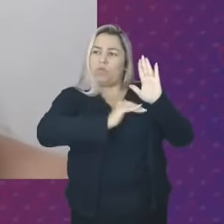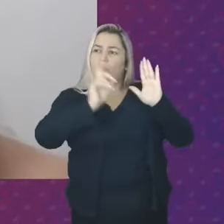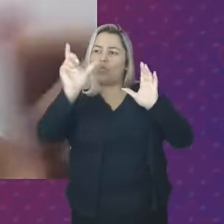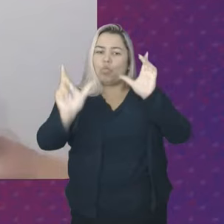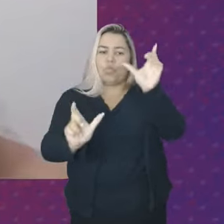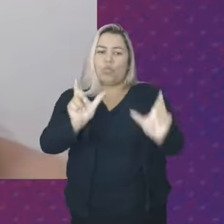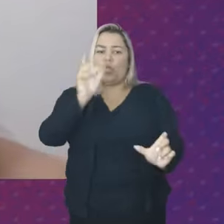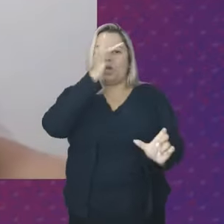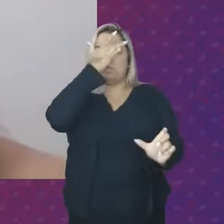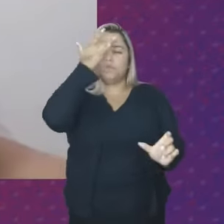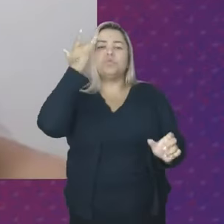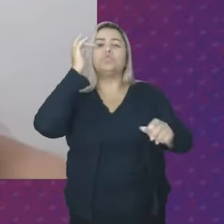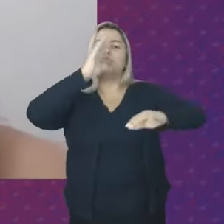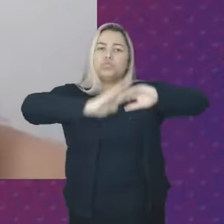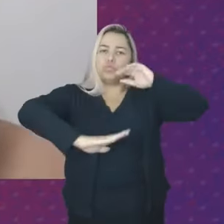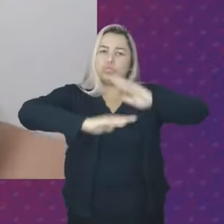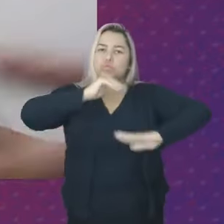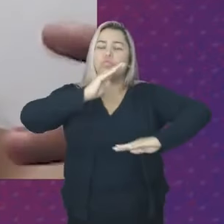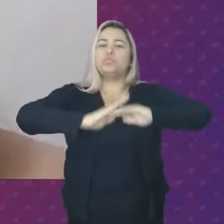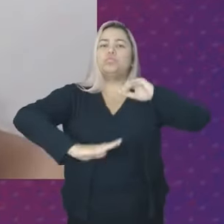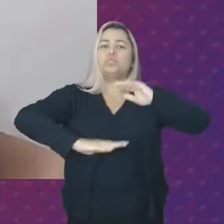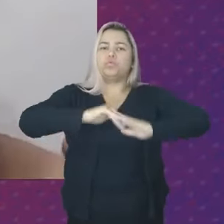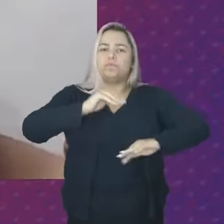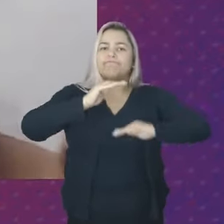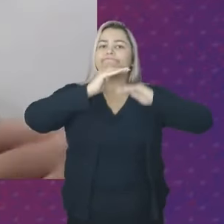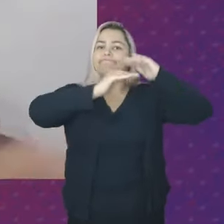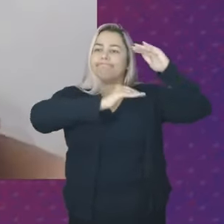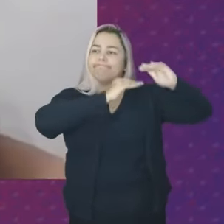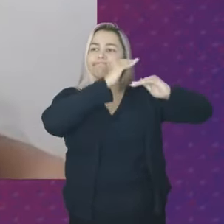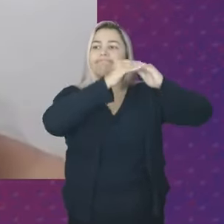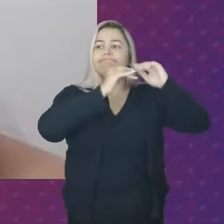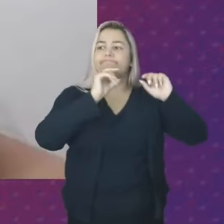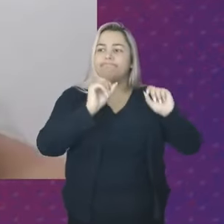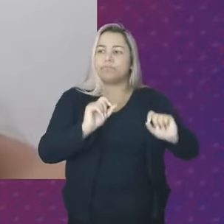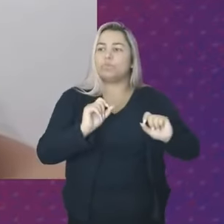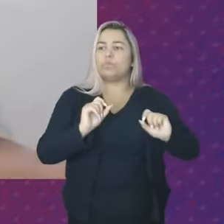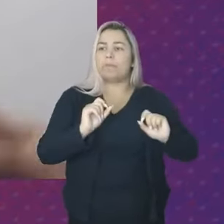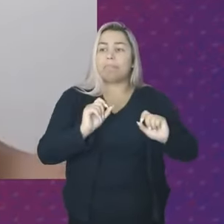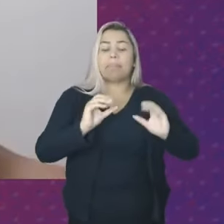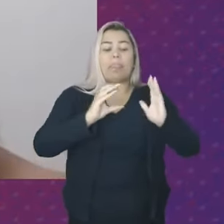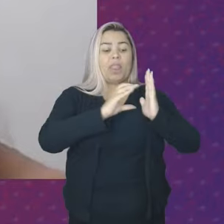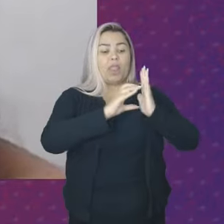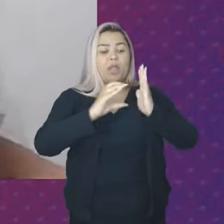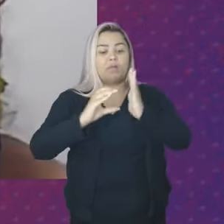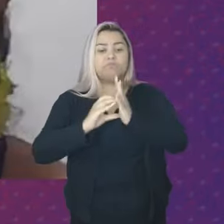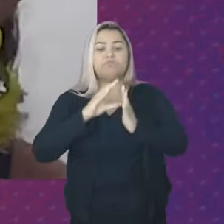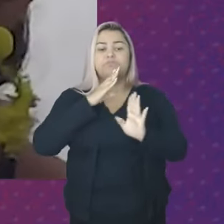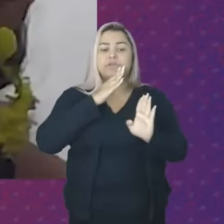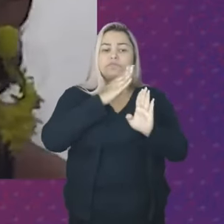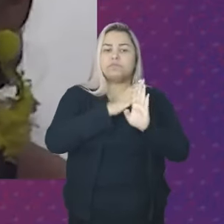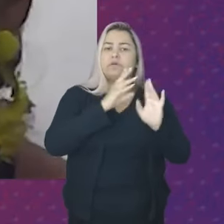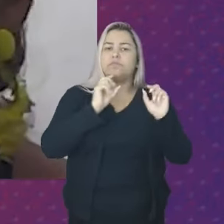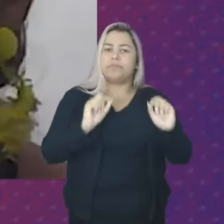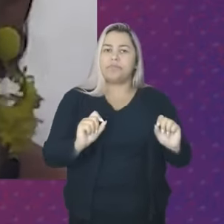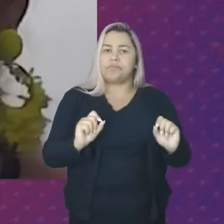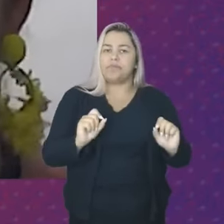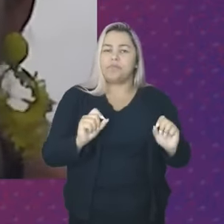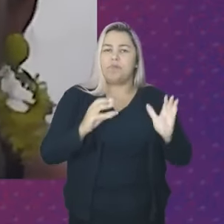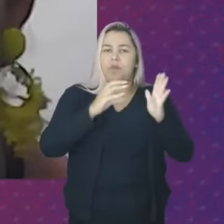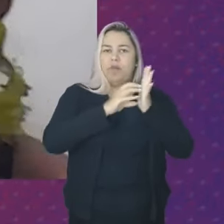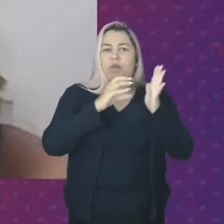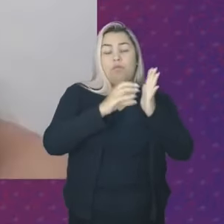pessoa tocando uma atividade. Mas como a gente sabe que a maioria das campanhas, principalmente as de partidos